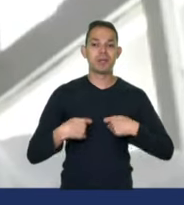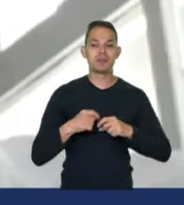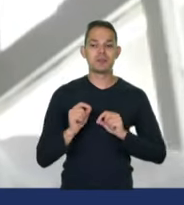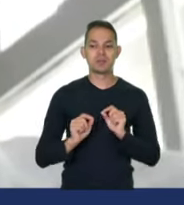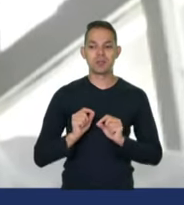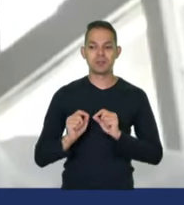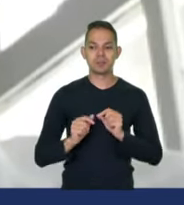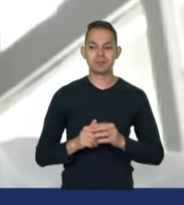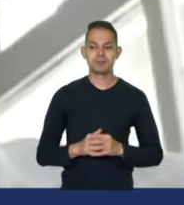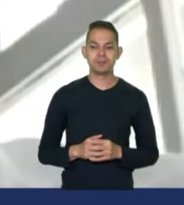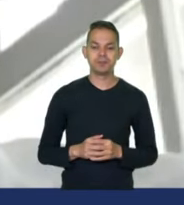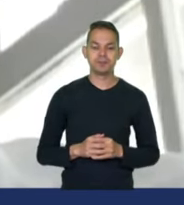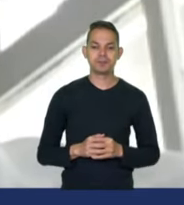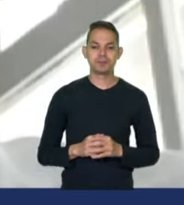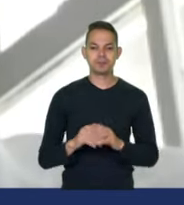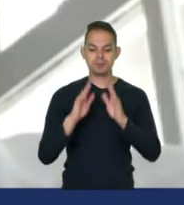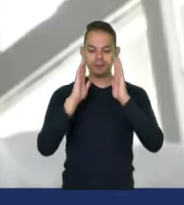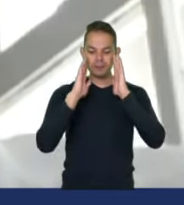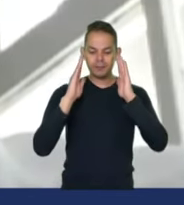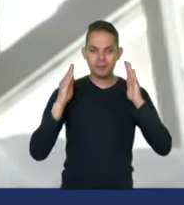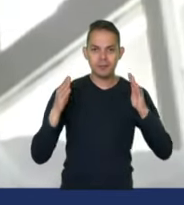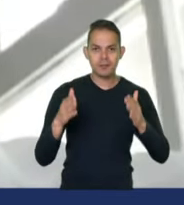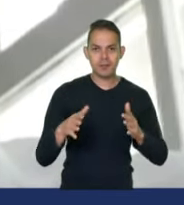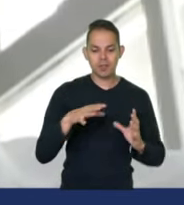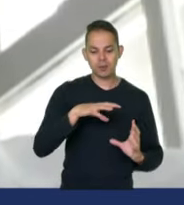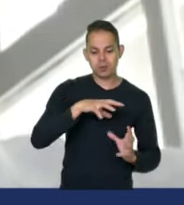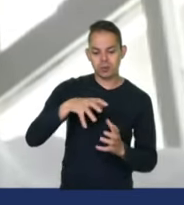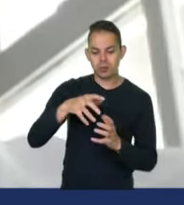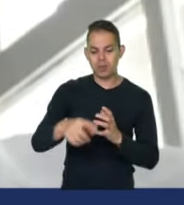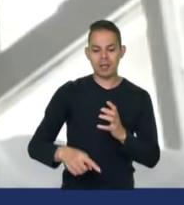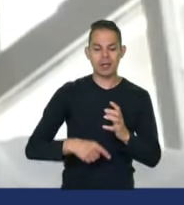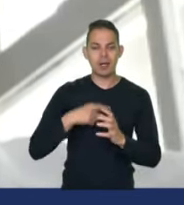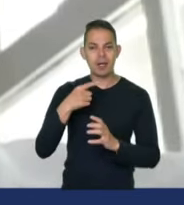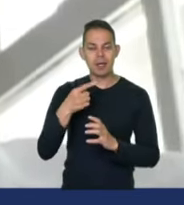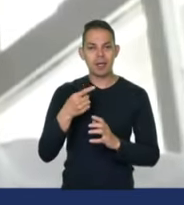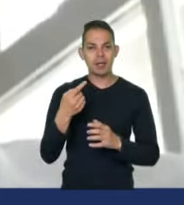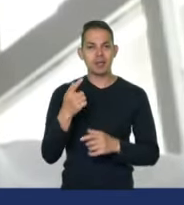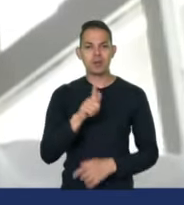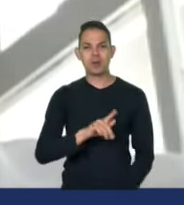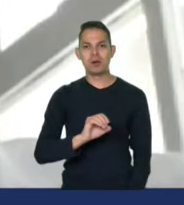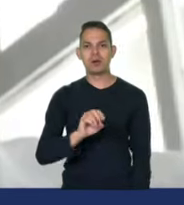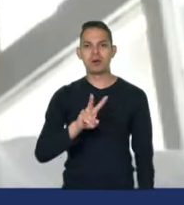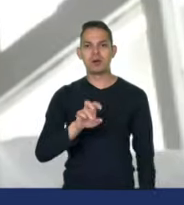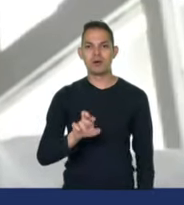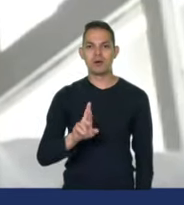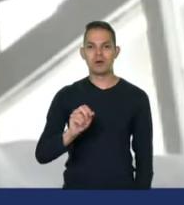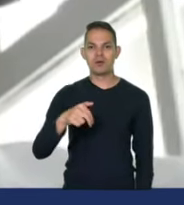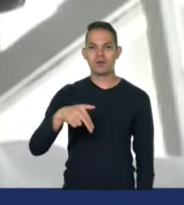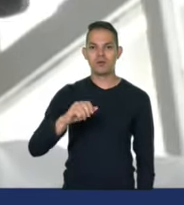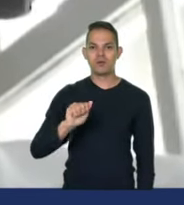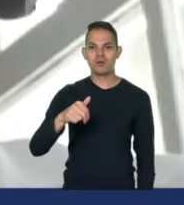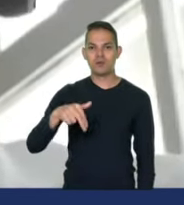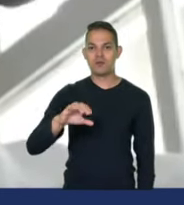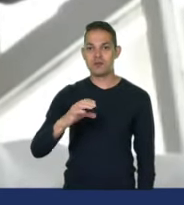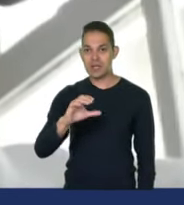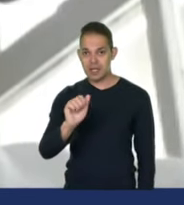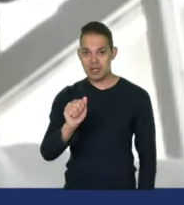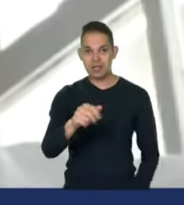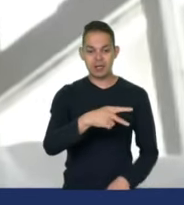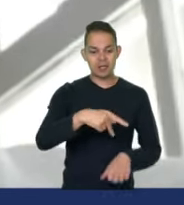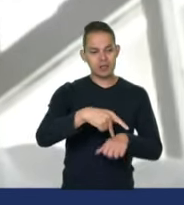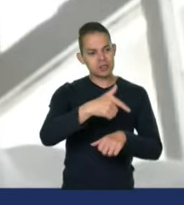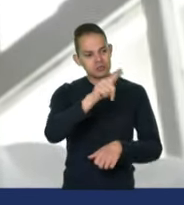ponto central no âmbito internacional, a construção de governanças internacionais políticas